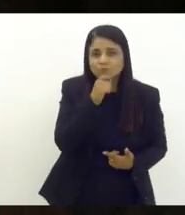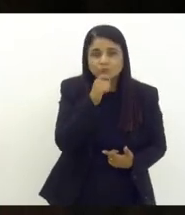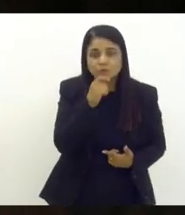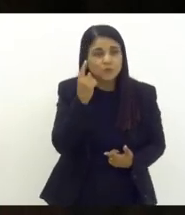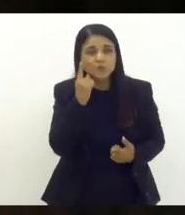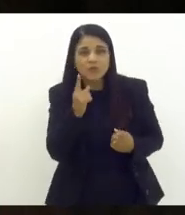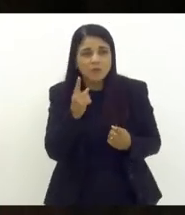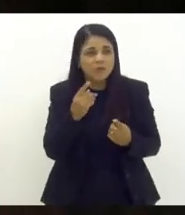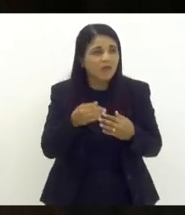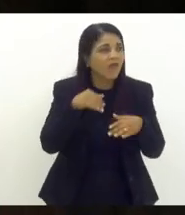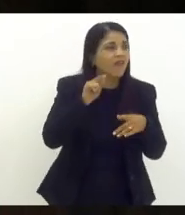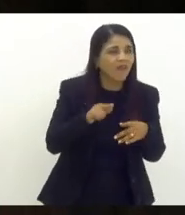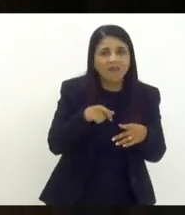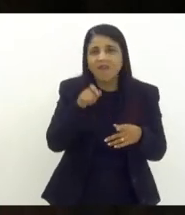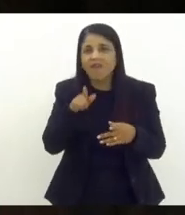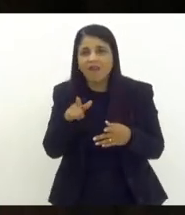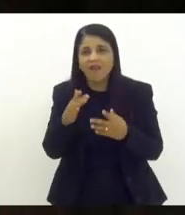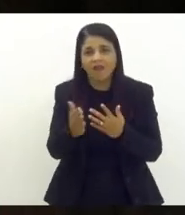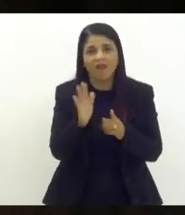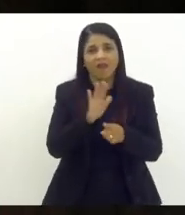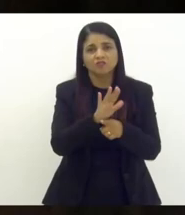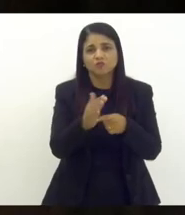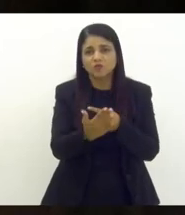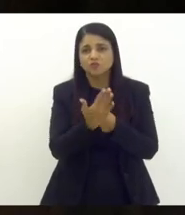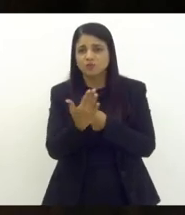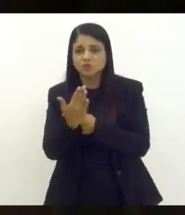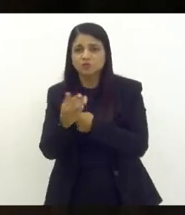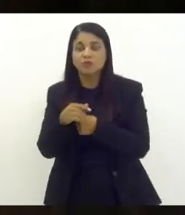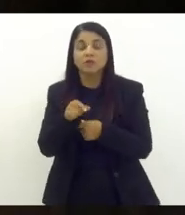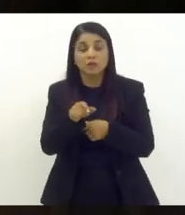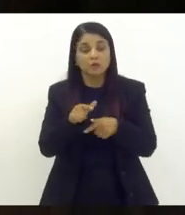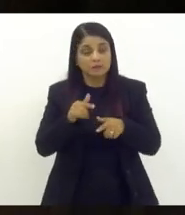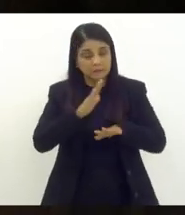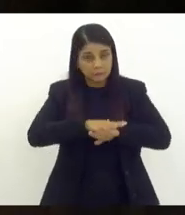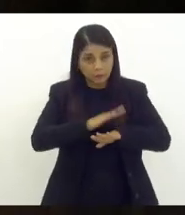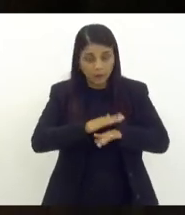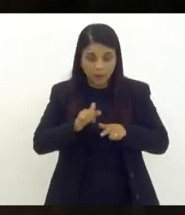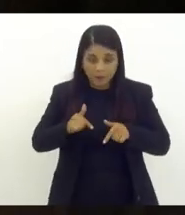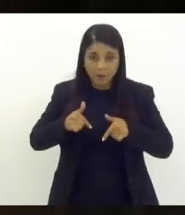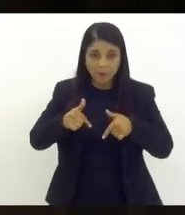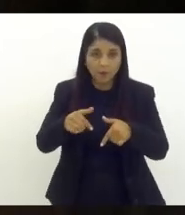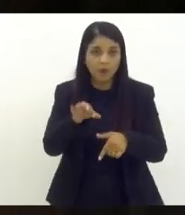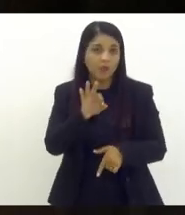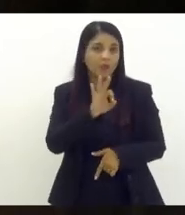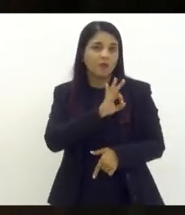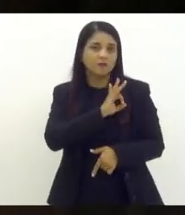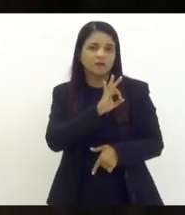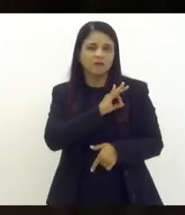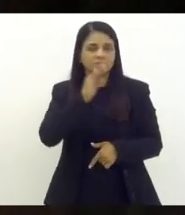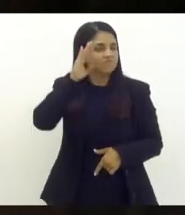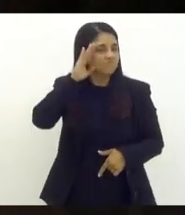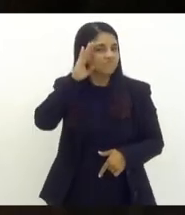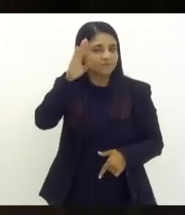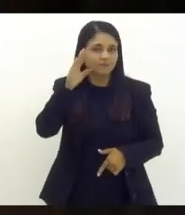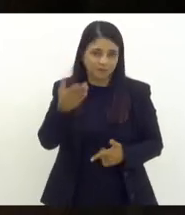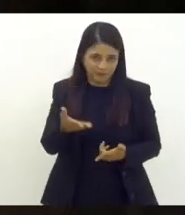recorrer É nesse momento que a atuação da delegada Márcia Becker se torna fundamental ela possui